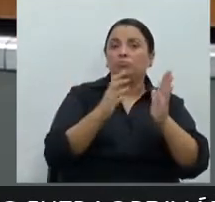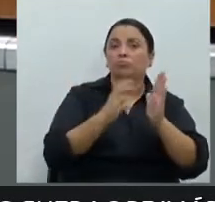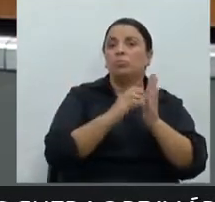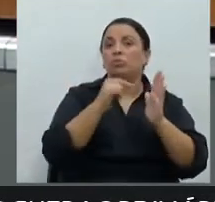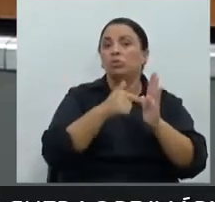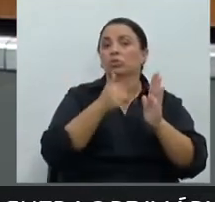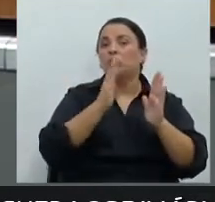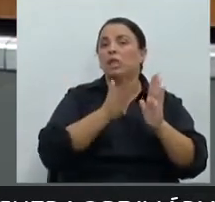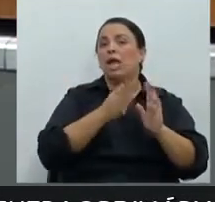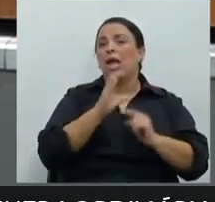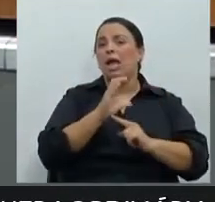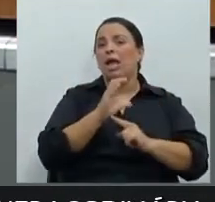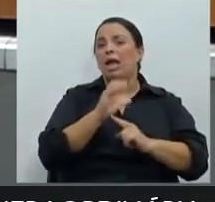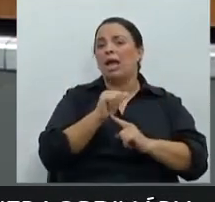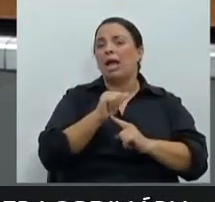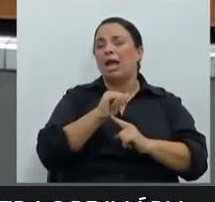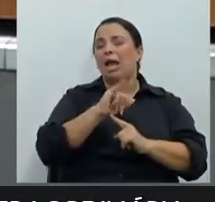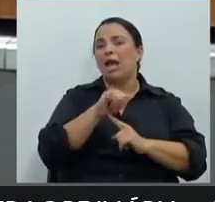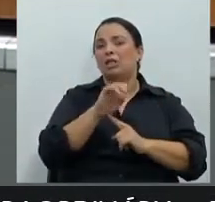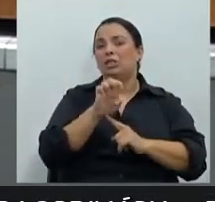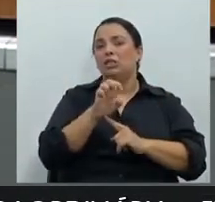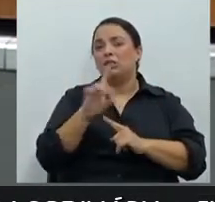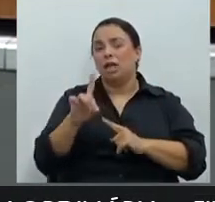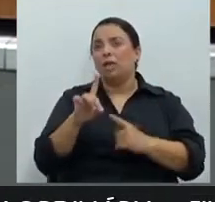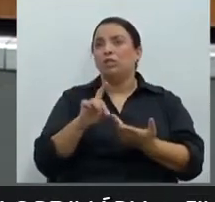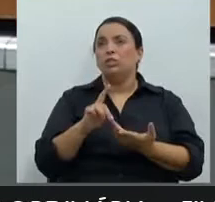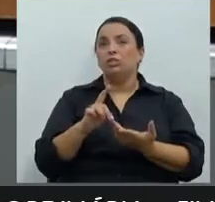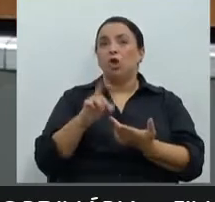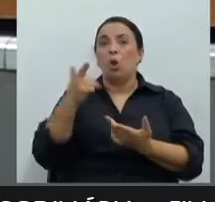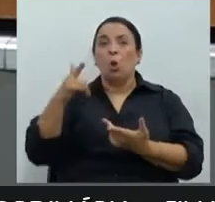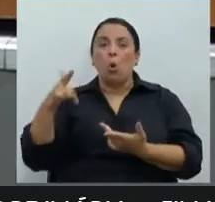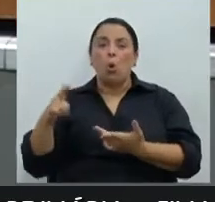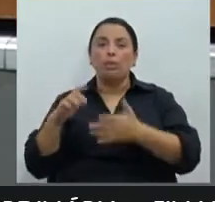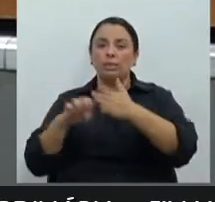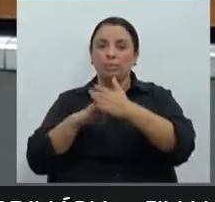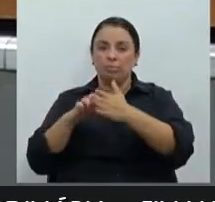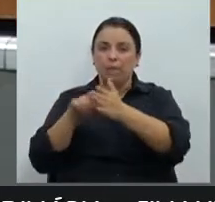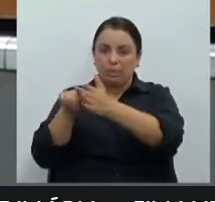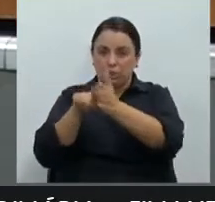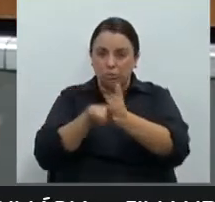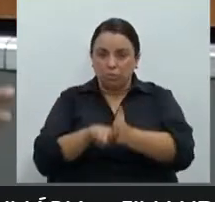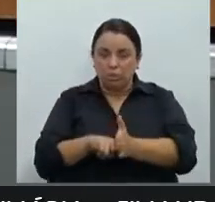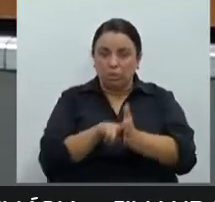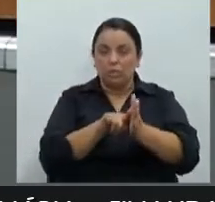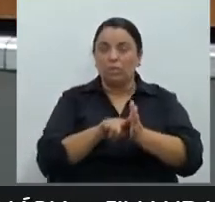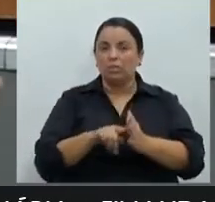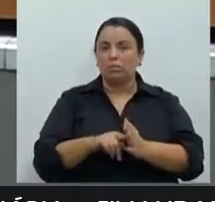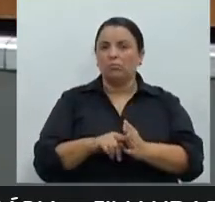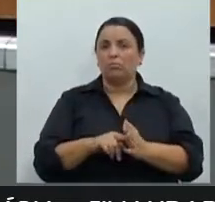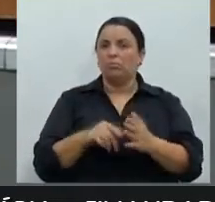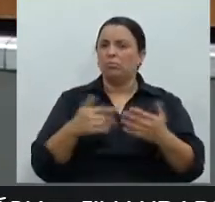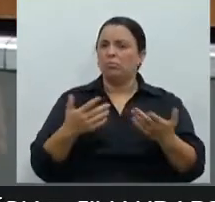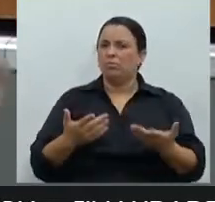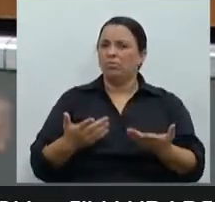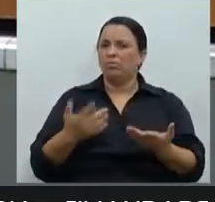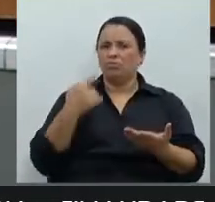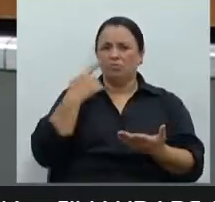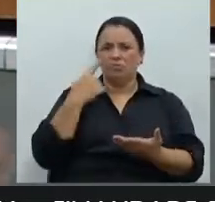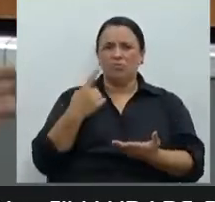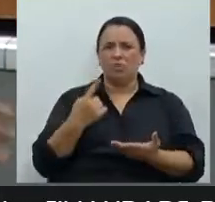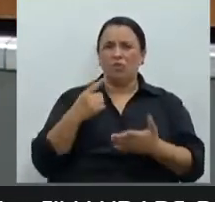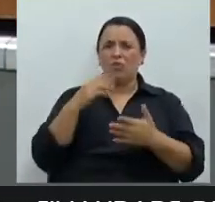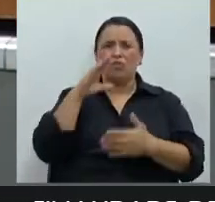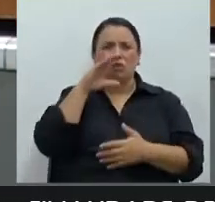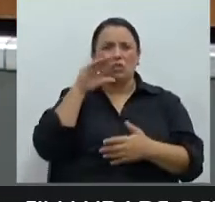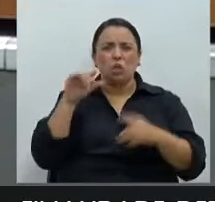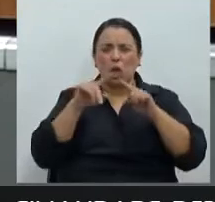outras empresas de pesquisa. Não existe mais essa coisa de que não tem funcionário capacitado